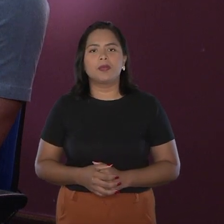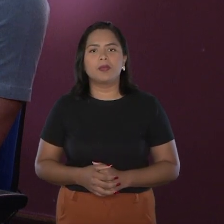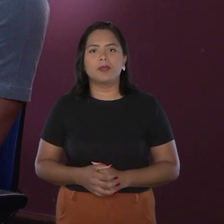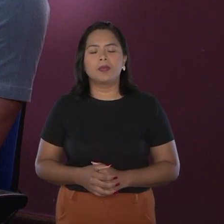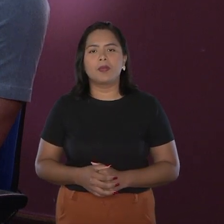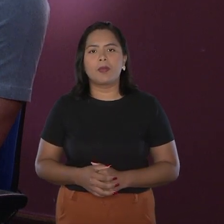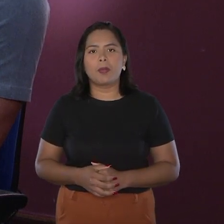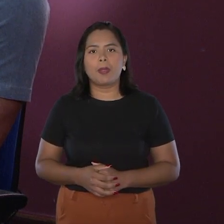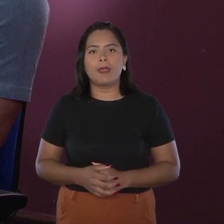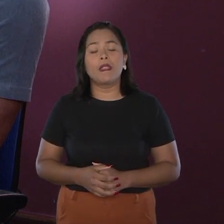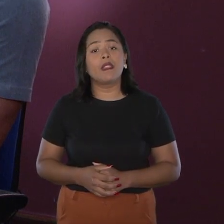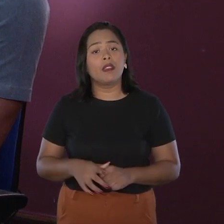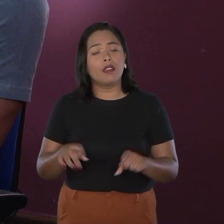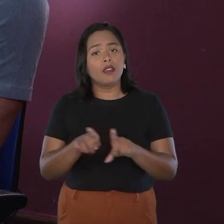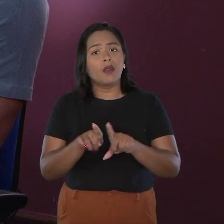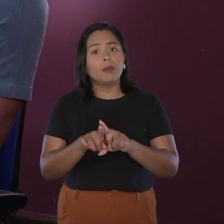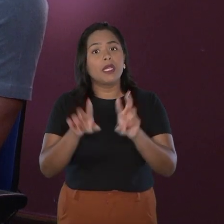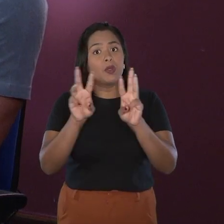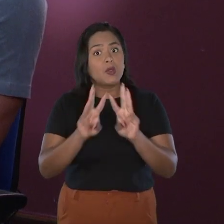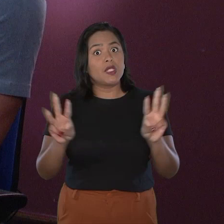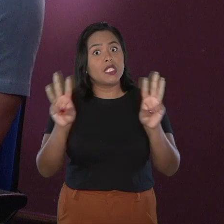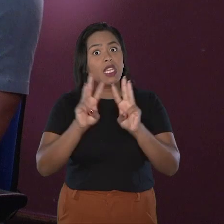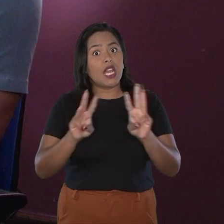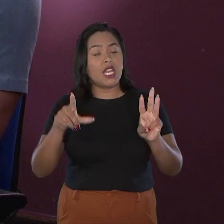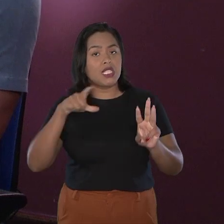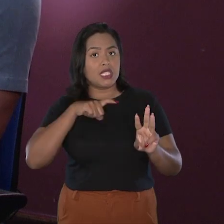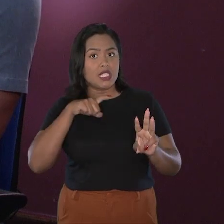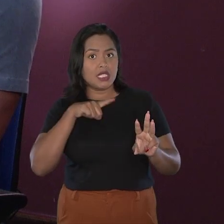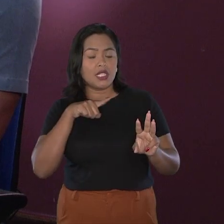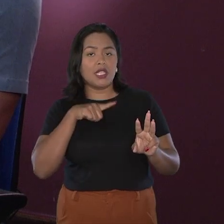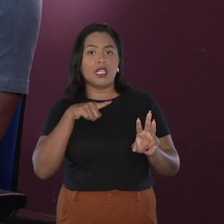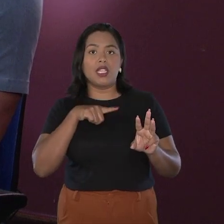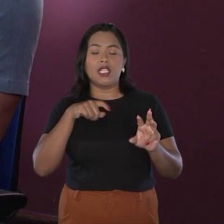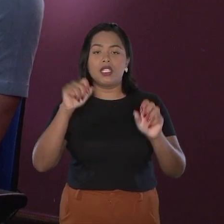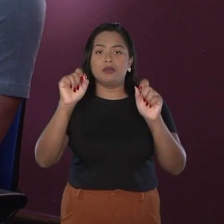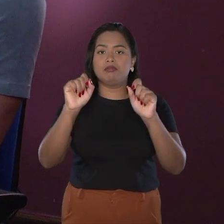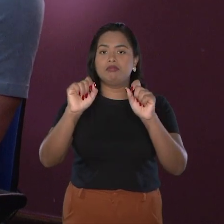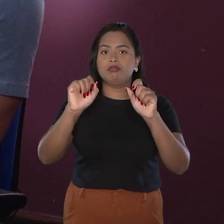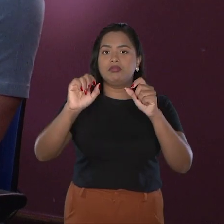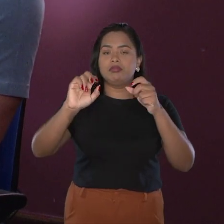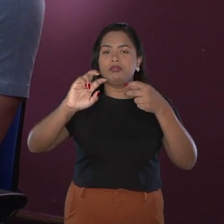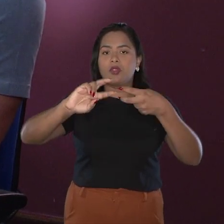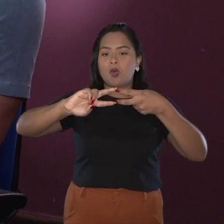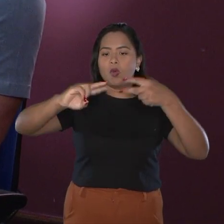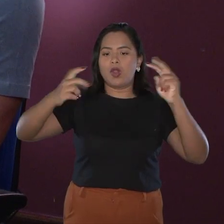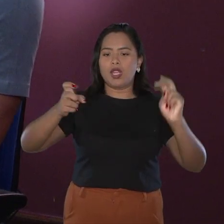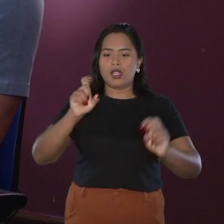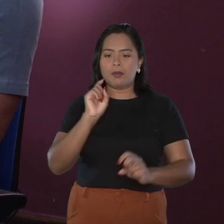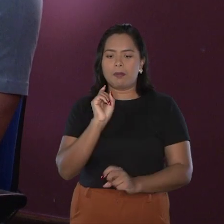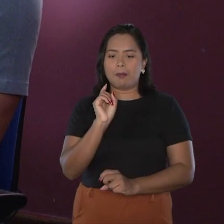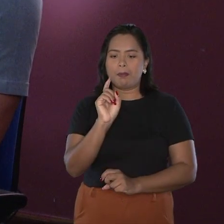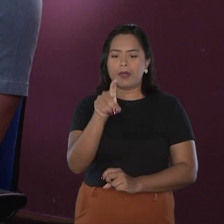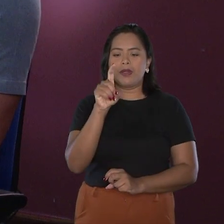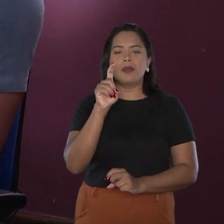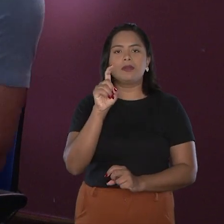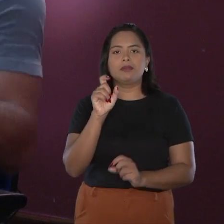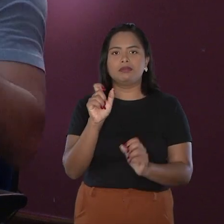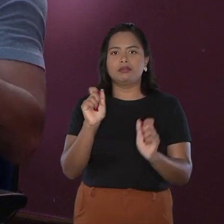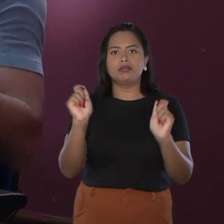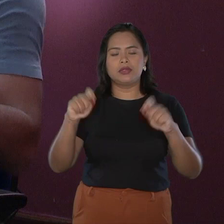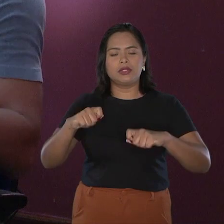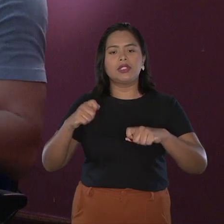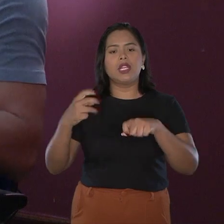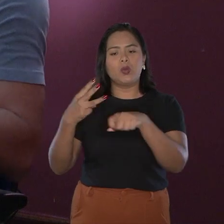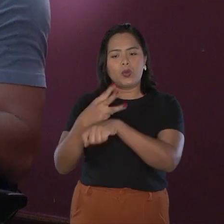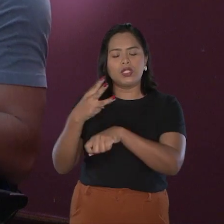isso e no próprio site existe um banner clicável que gera direto o link para o WhatsApp mesmo